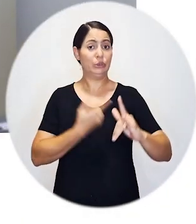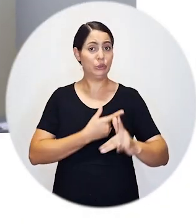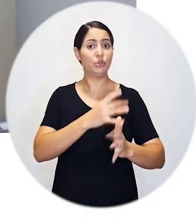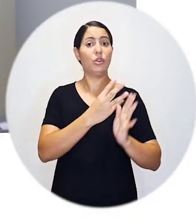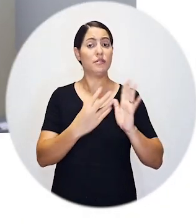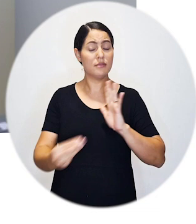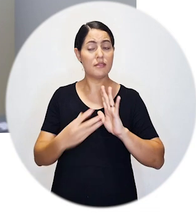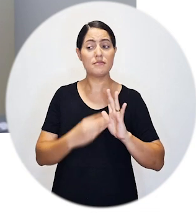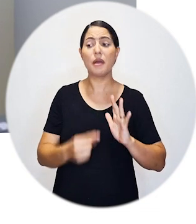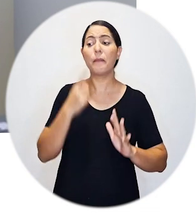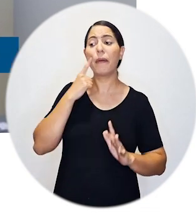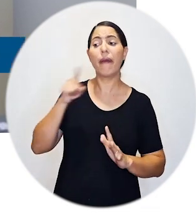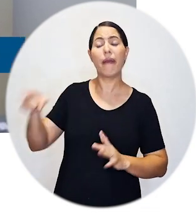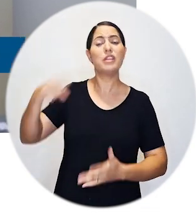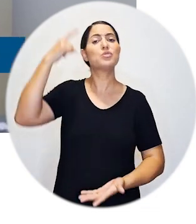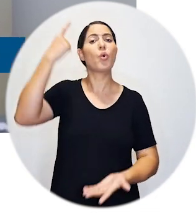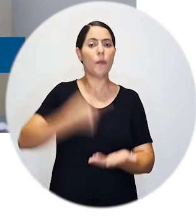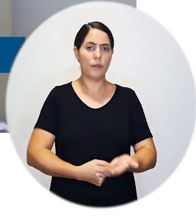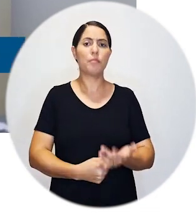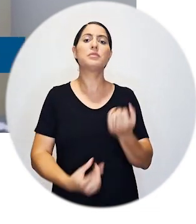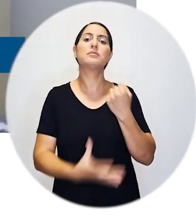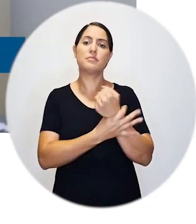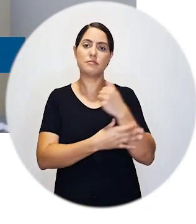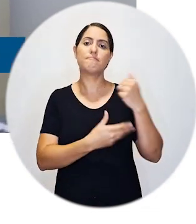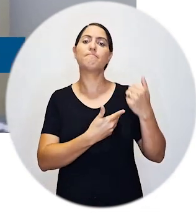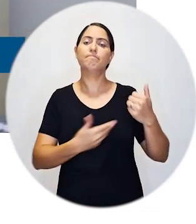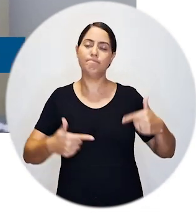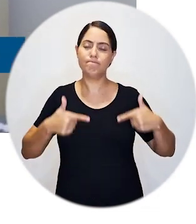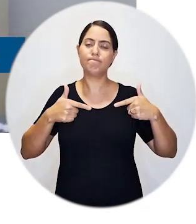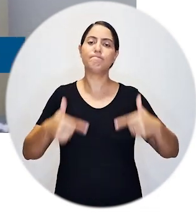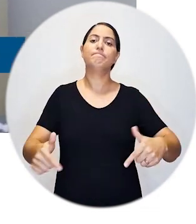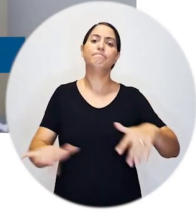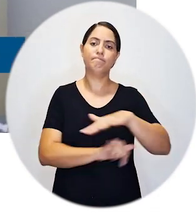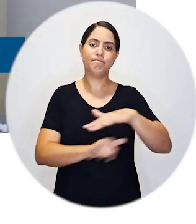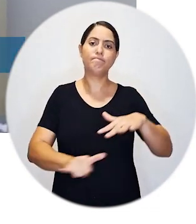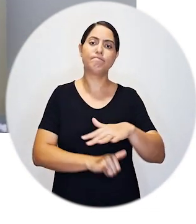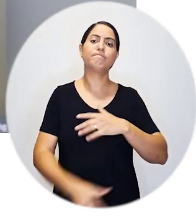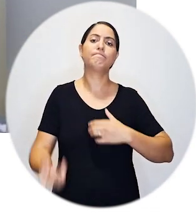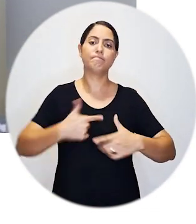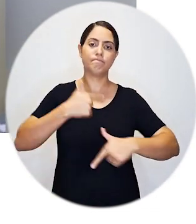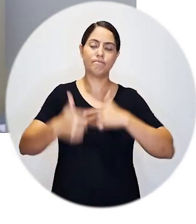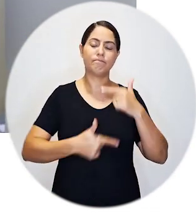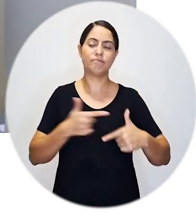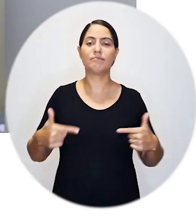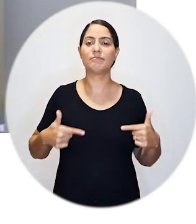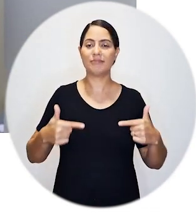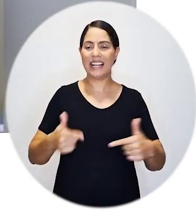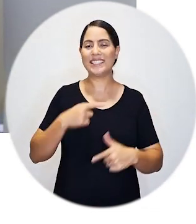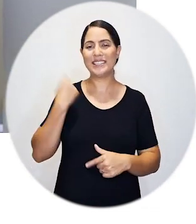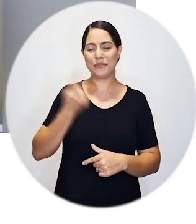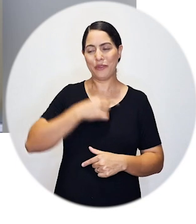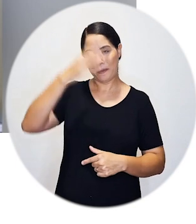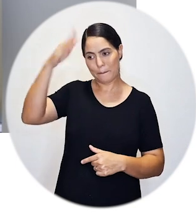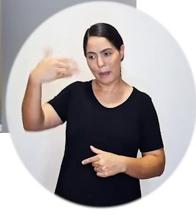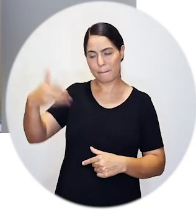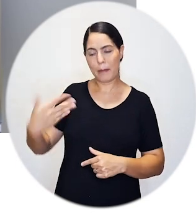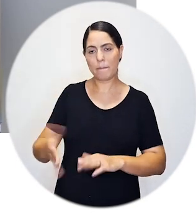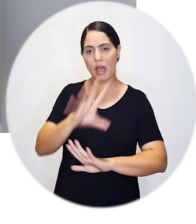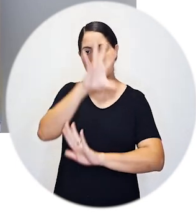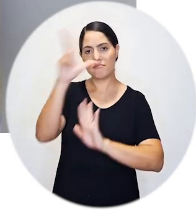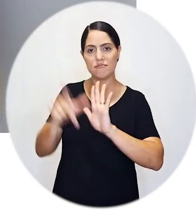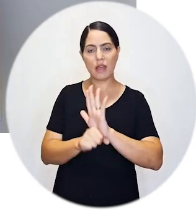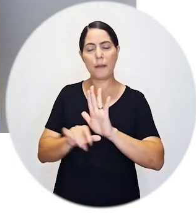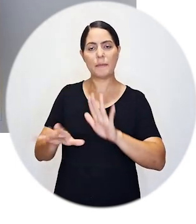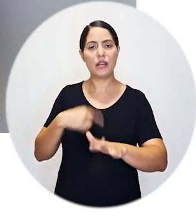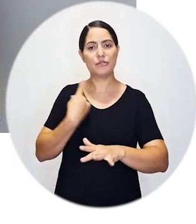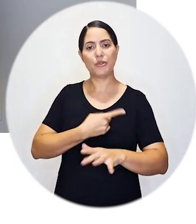exemplo notável de celeridade e compromisso com a segurança e a normalidade institucional. Esse reconhecimento é mais do que simbólico.